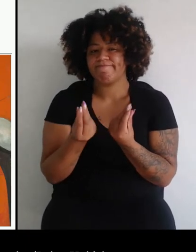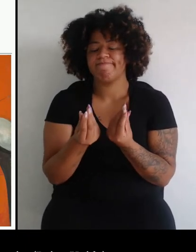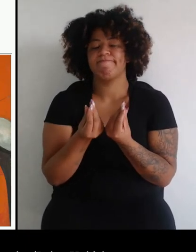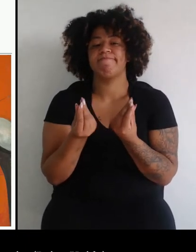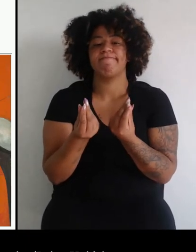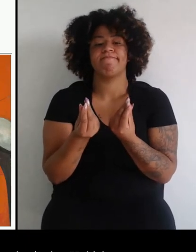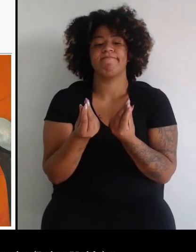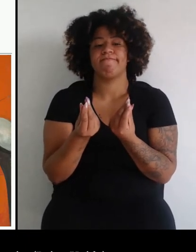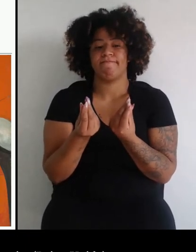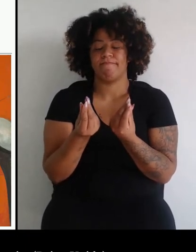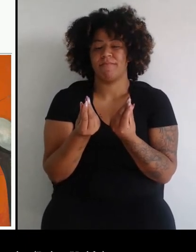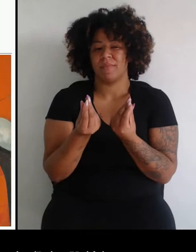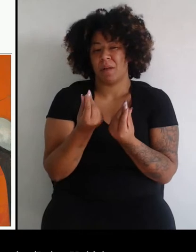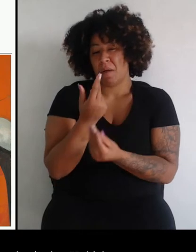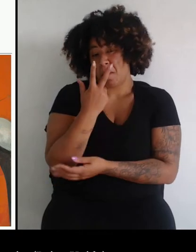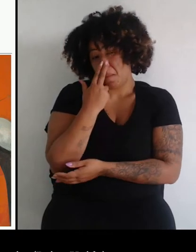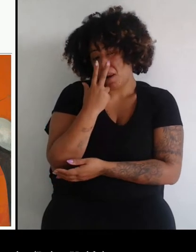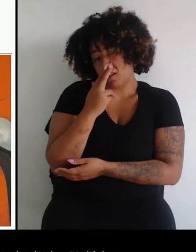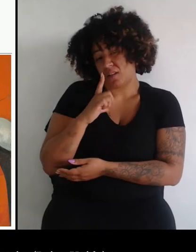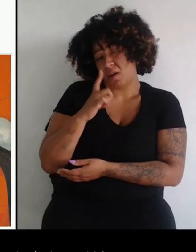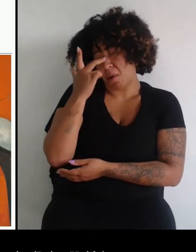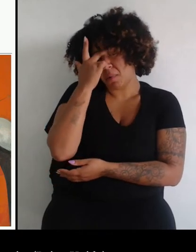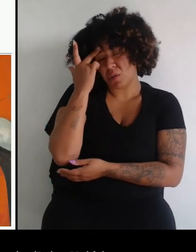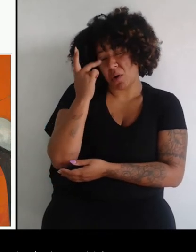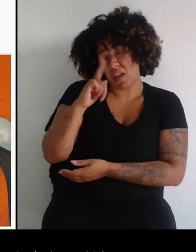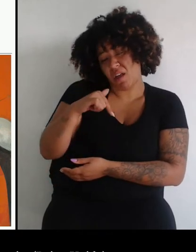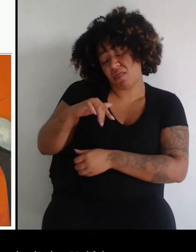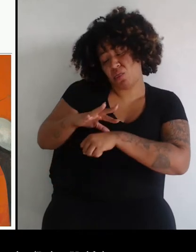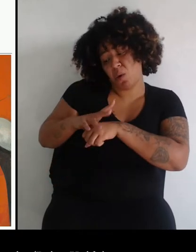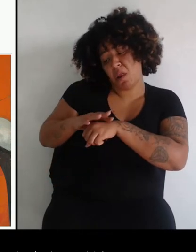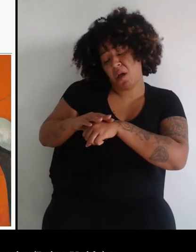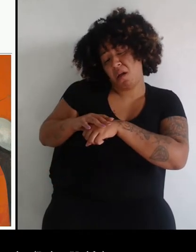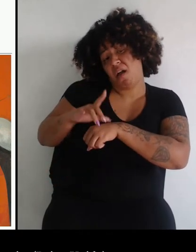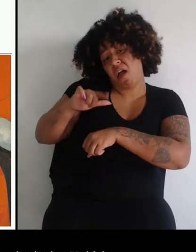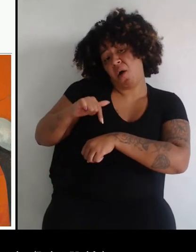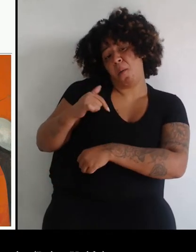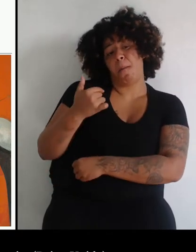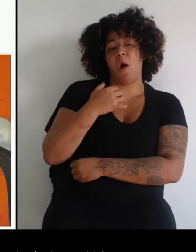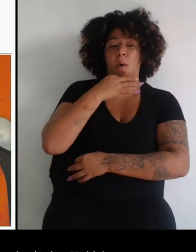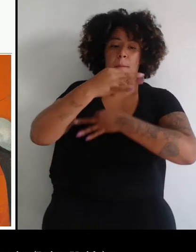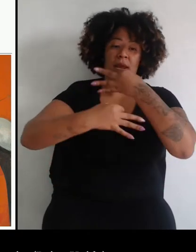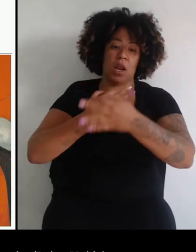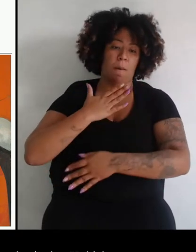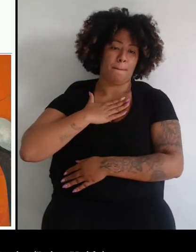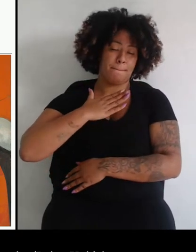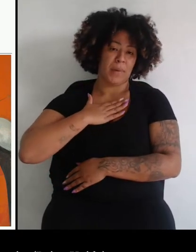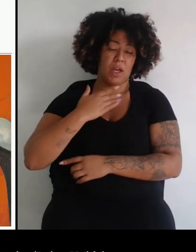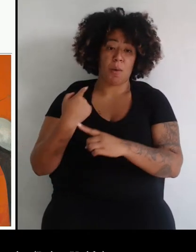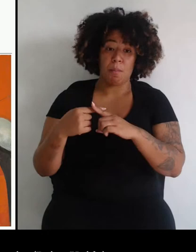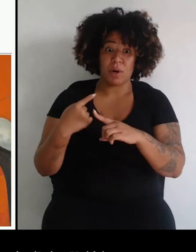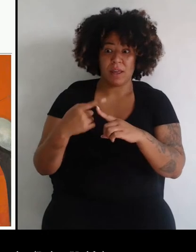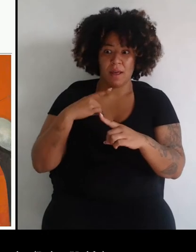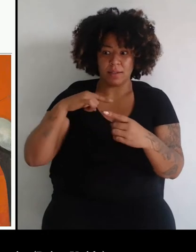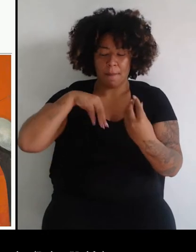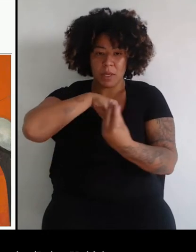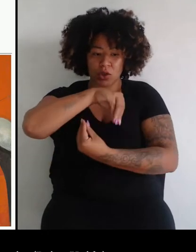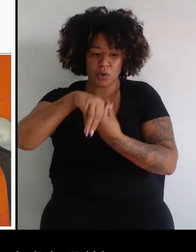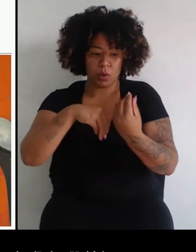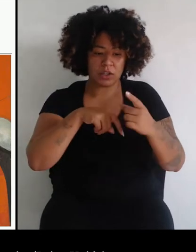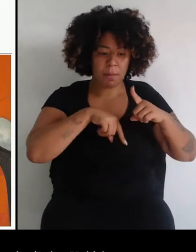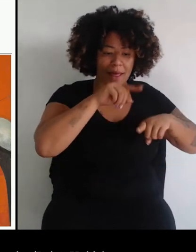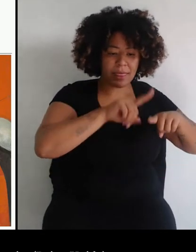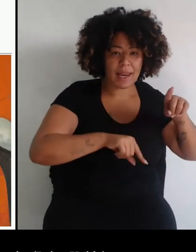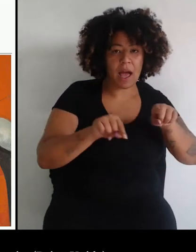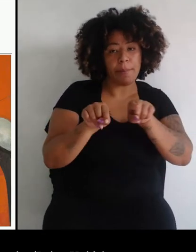doentia talvez doente aqui é a minha visão pessoal entre a intersecção entre animais e objetos entre